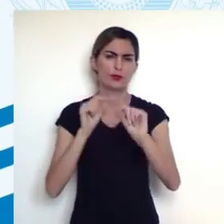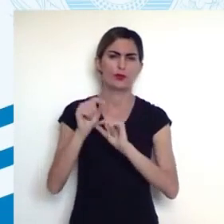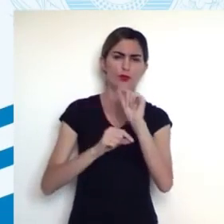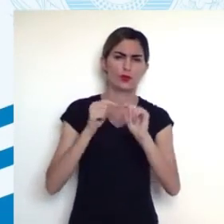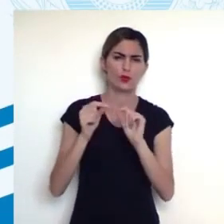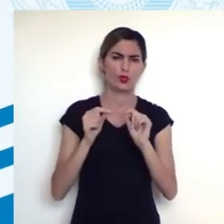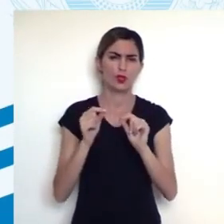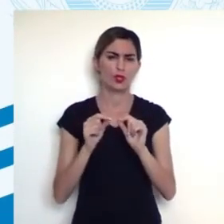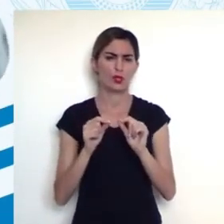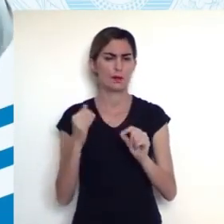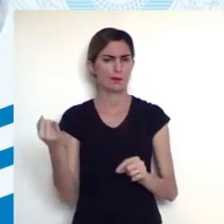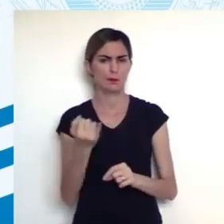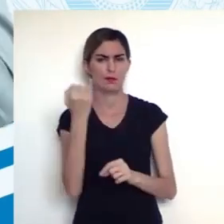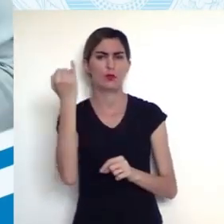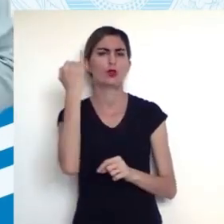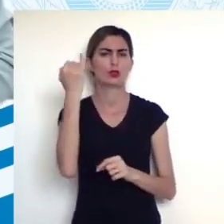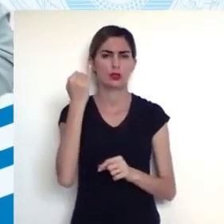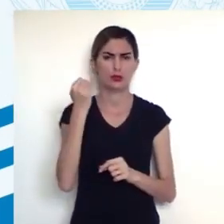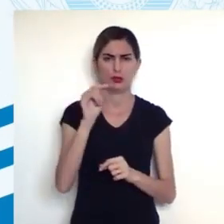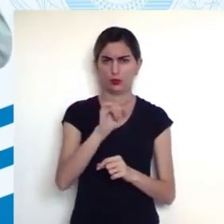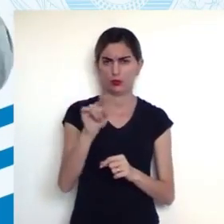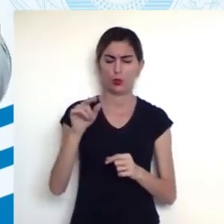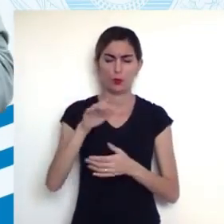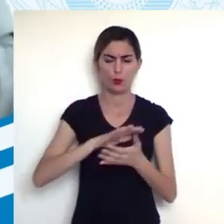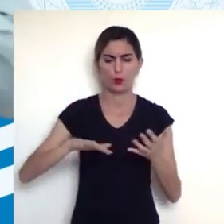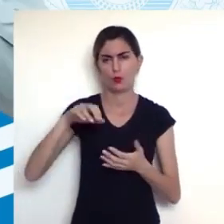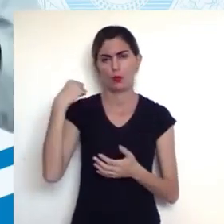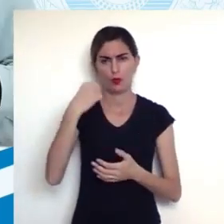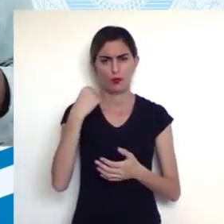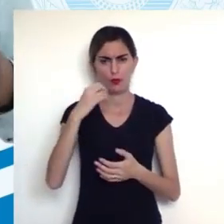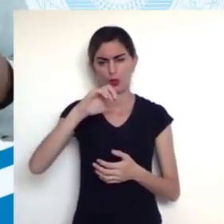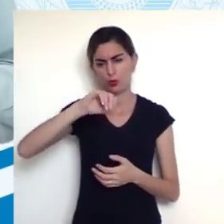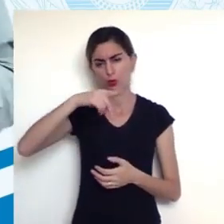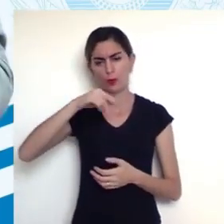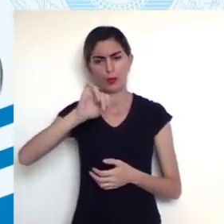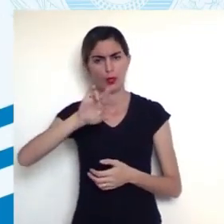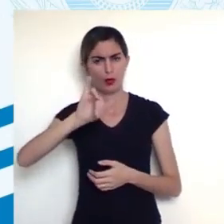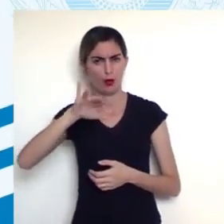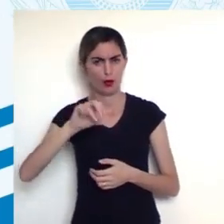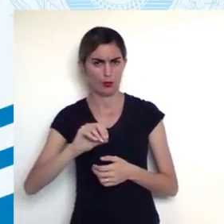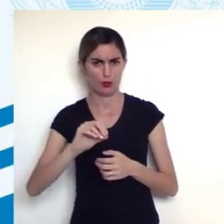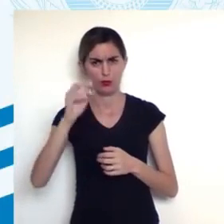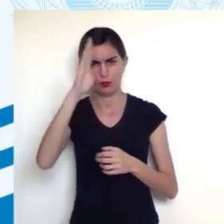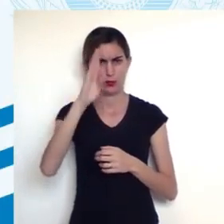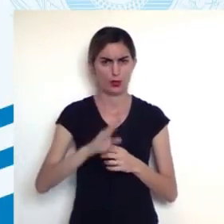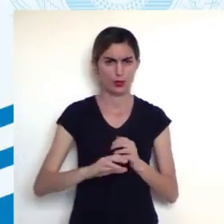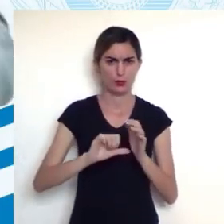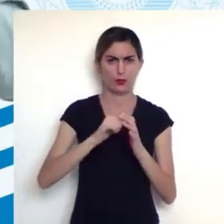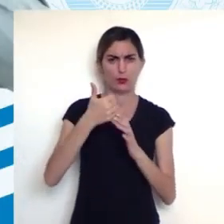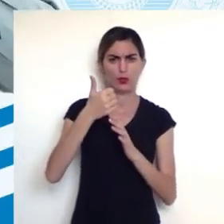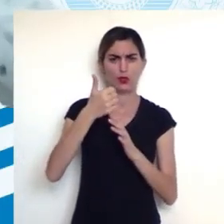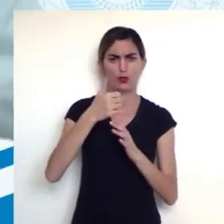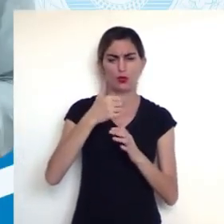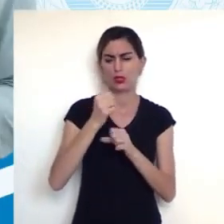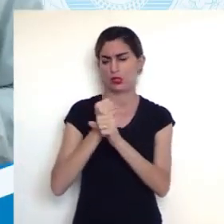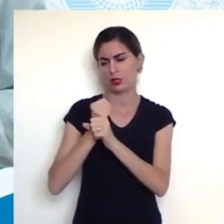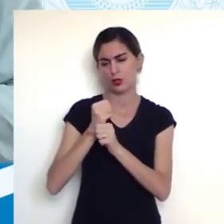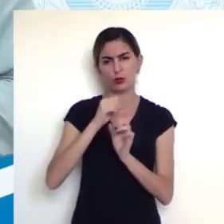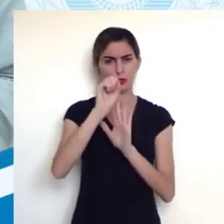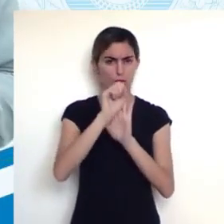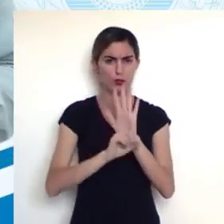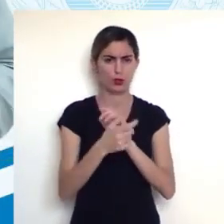é de grande relevância para vocês. O que é o movimento operário no Brasil? As primeiras décadas do século